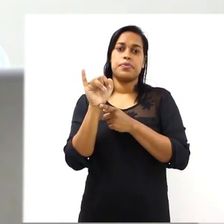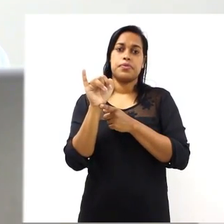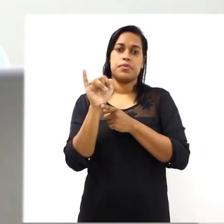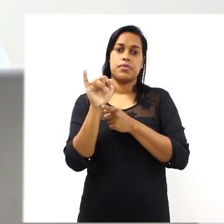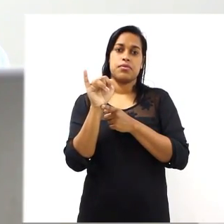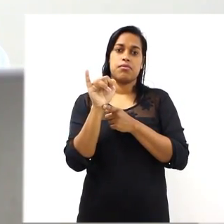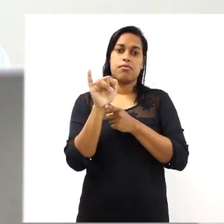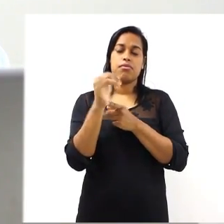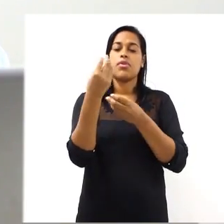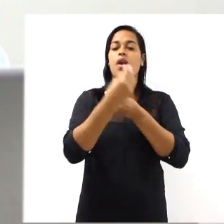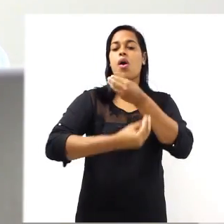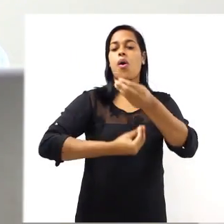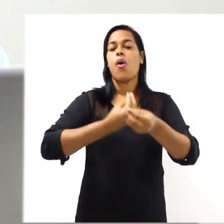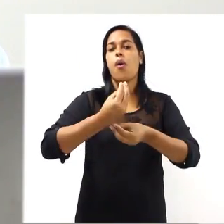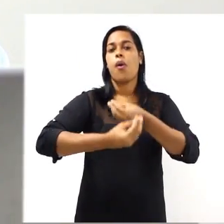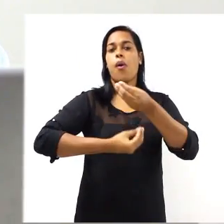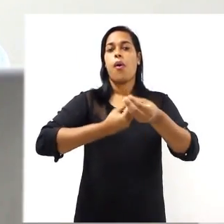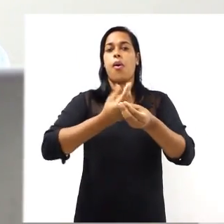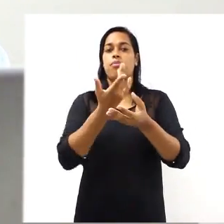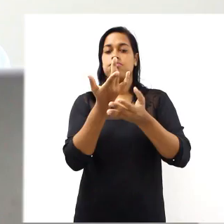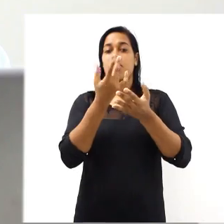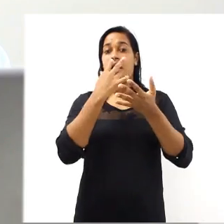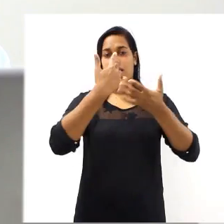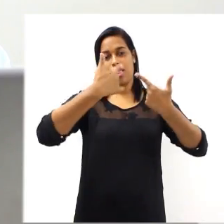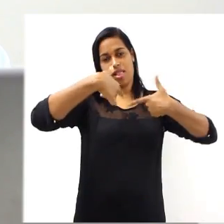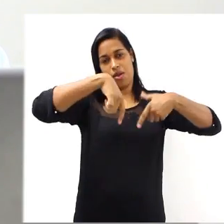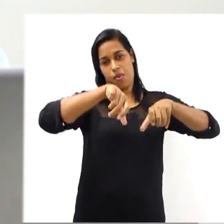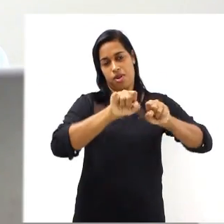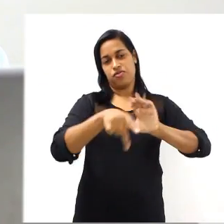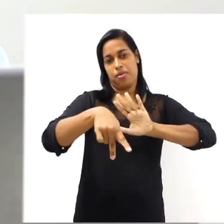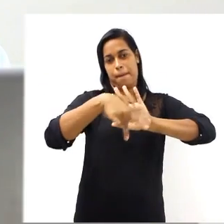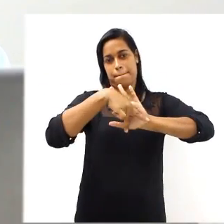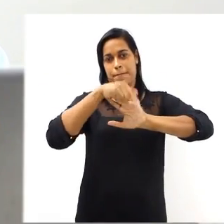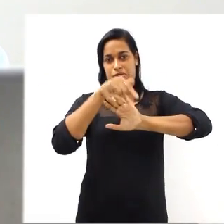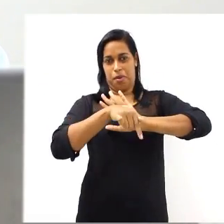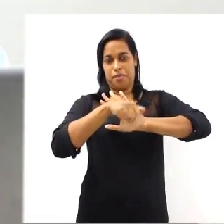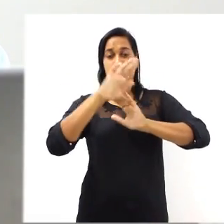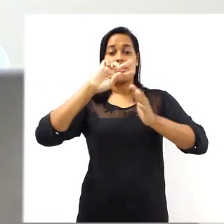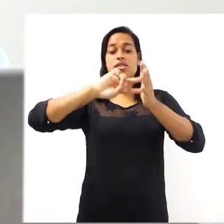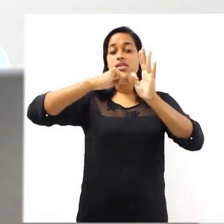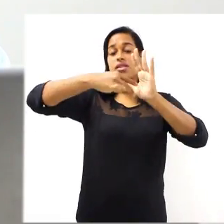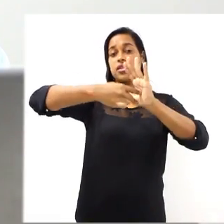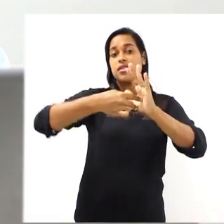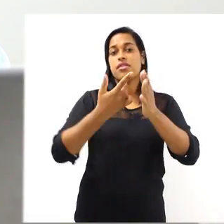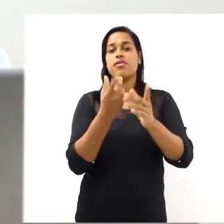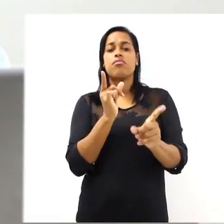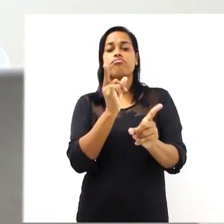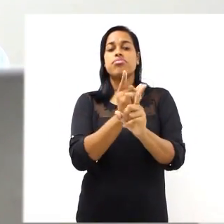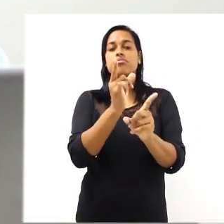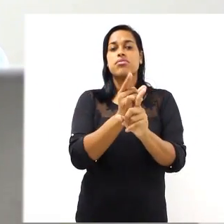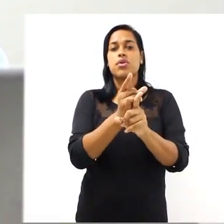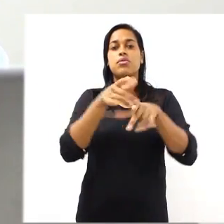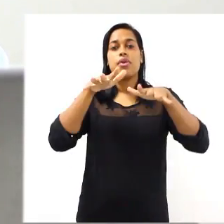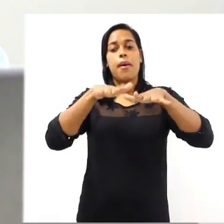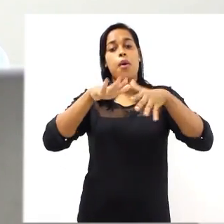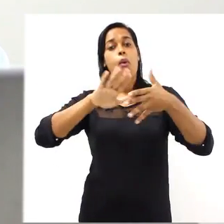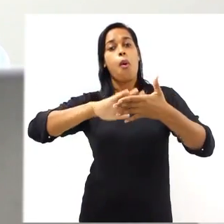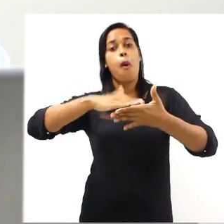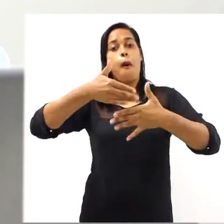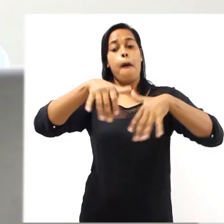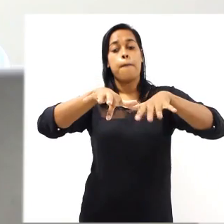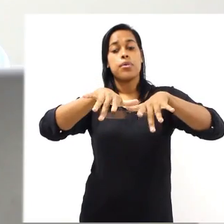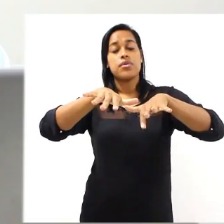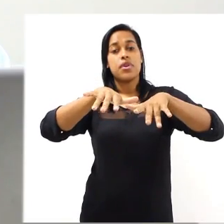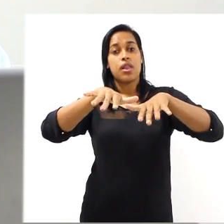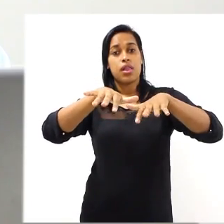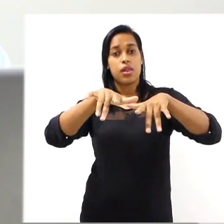é escrita através de uma determinada linguagem, identificando qual a máquina o computador onde esse banco